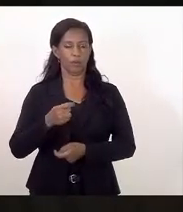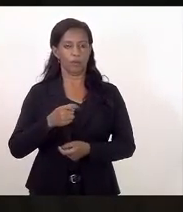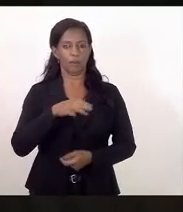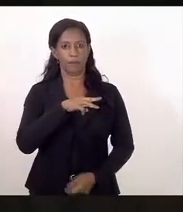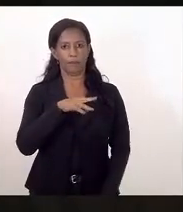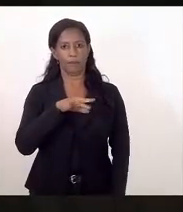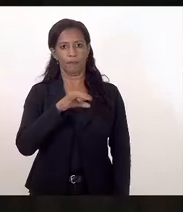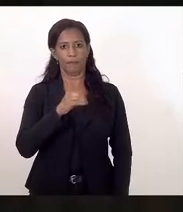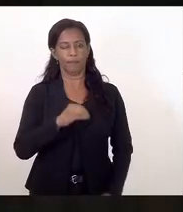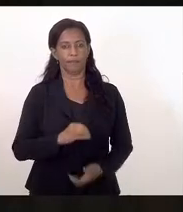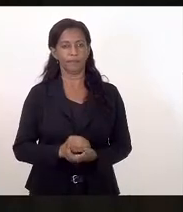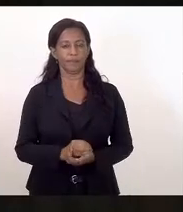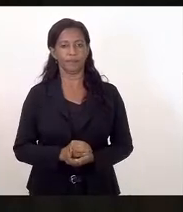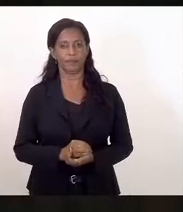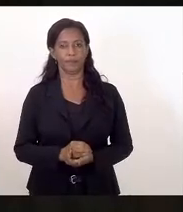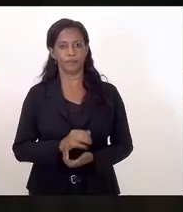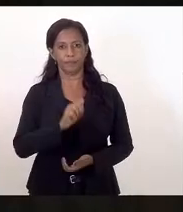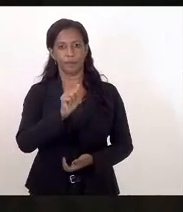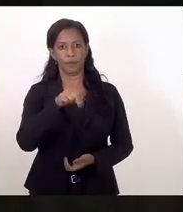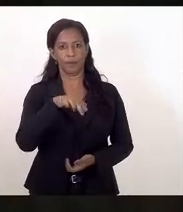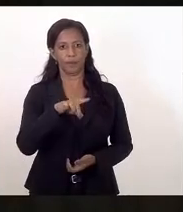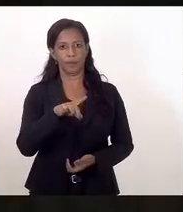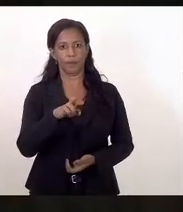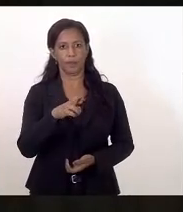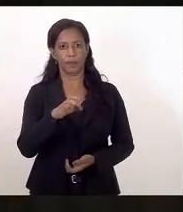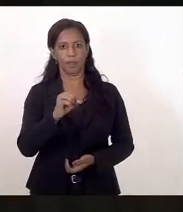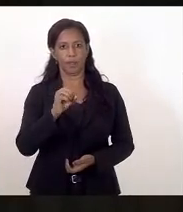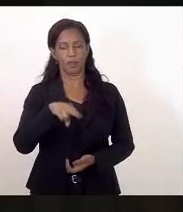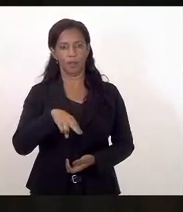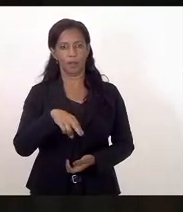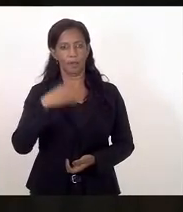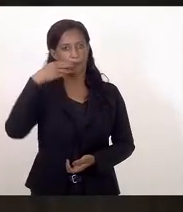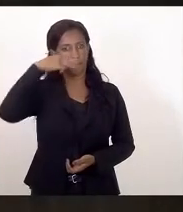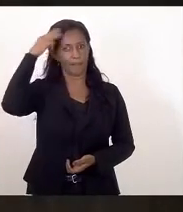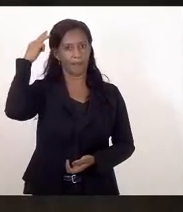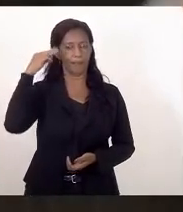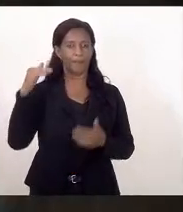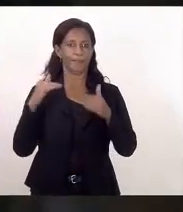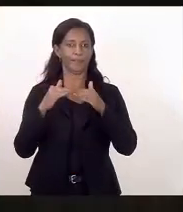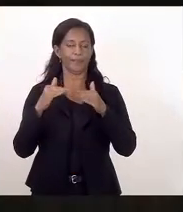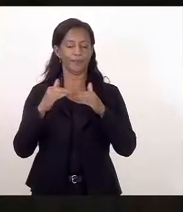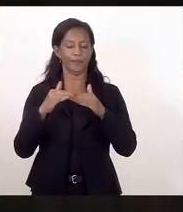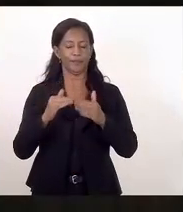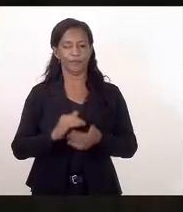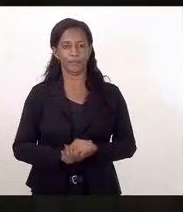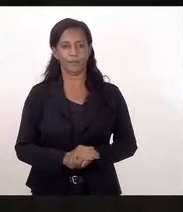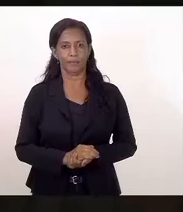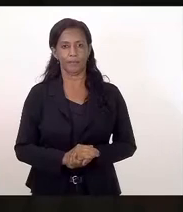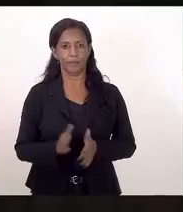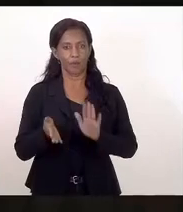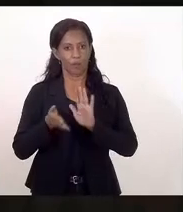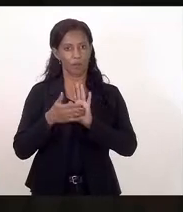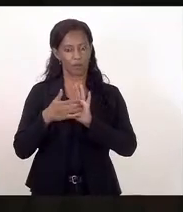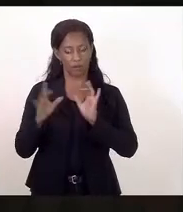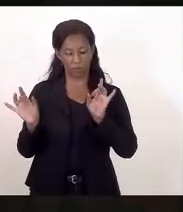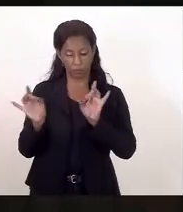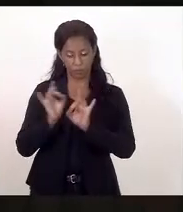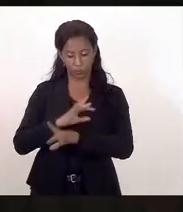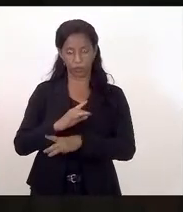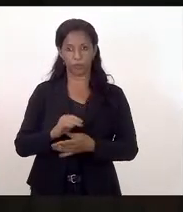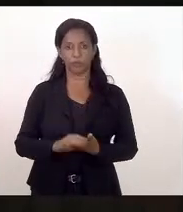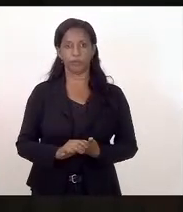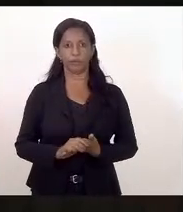Canella, Anderson Alexandre, Márcio Pacheco. Favorável. Com os pareceres emitidos